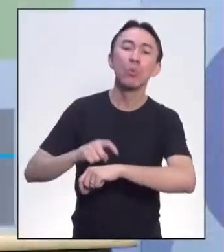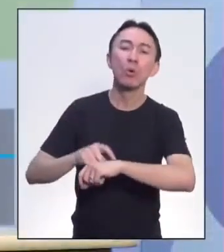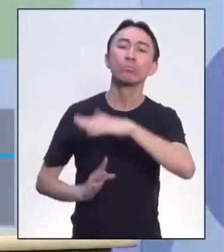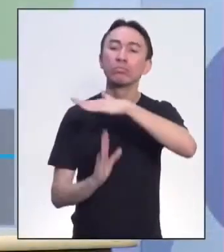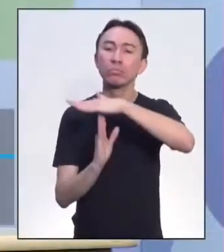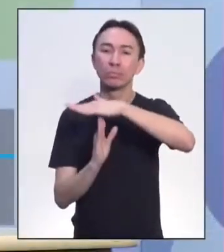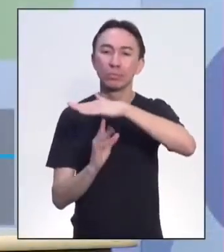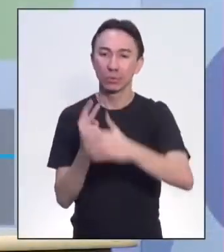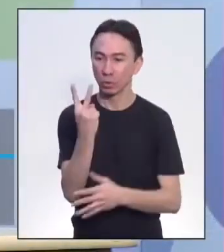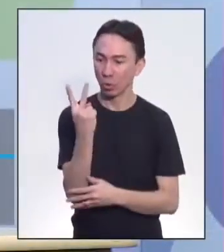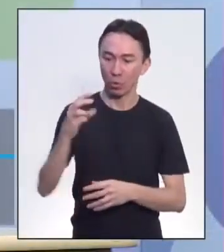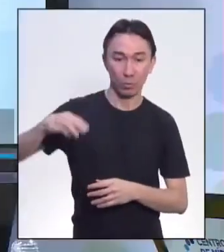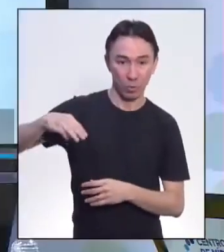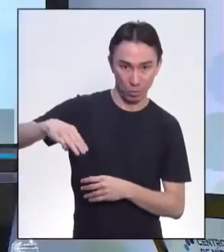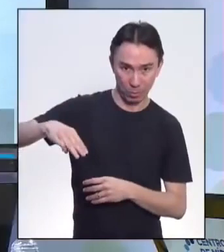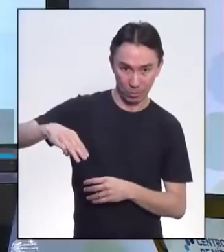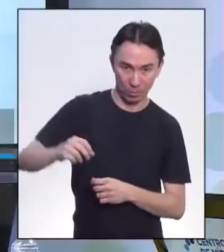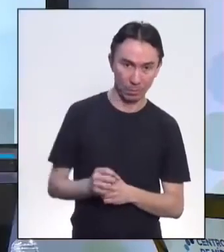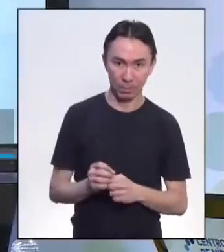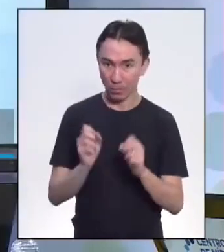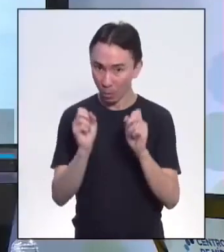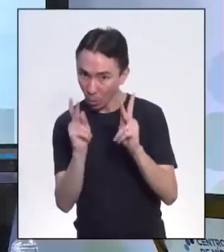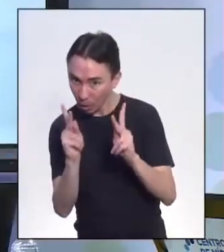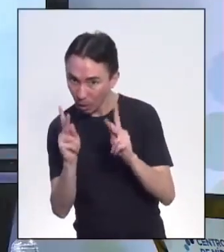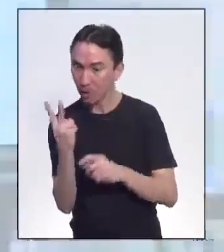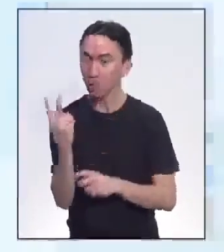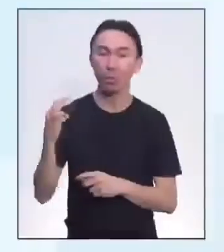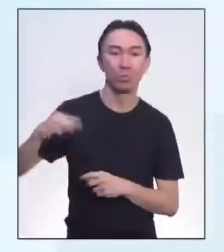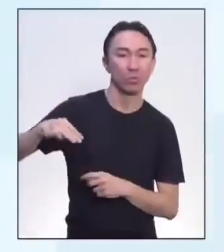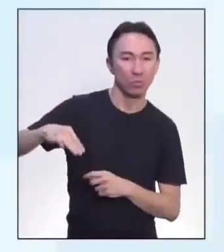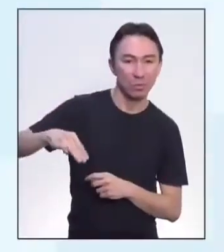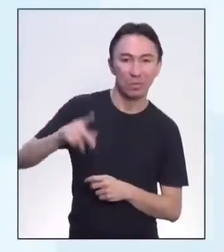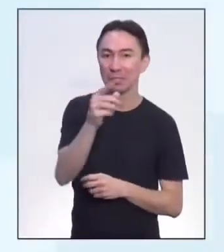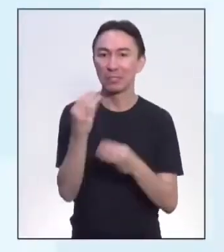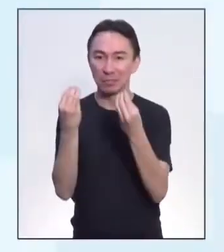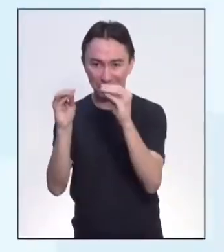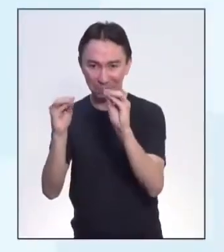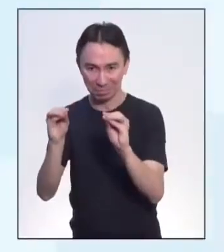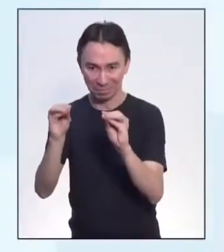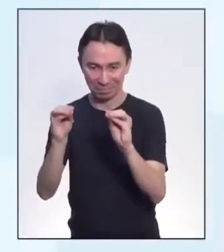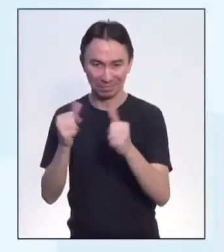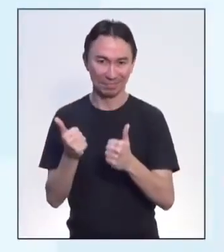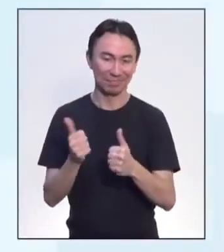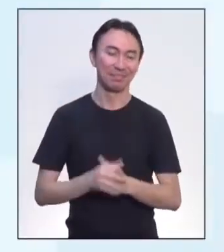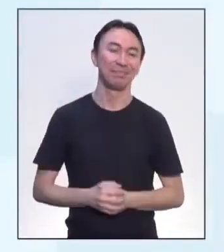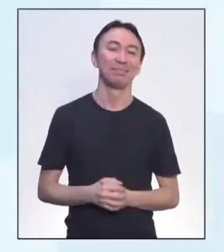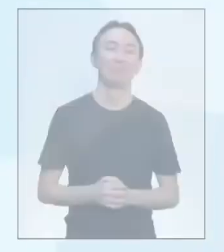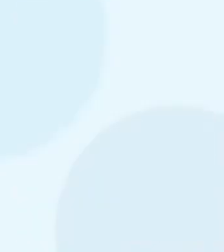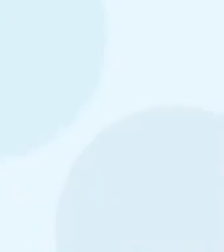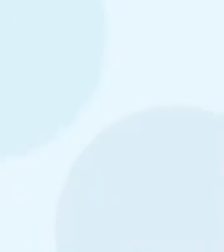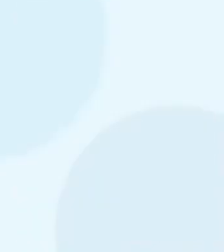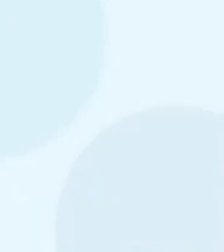Roberta, 2 minutos. Ok, então 2 minutos para preencher essa tabela. Boa sorte.